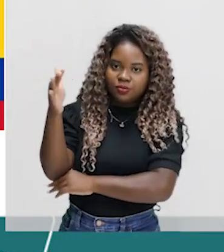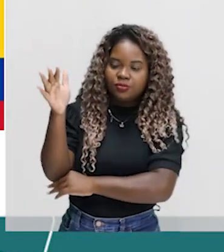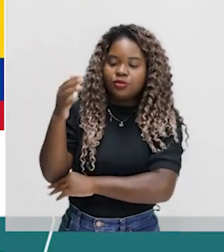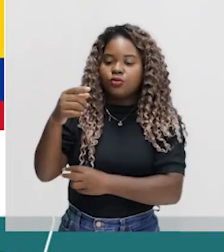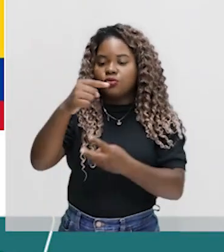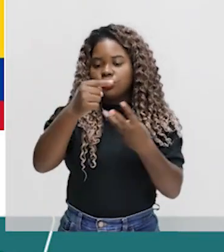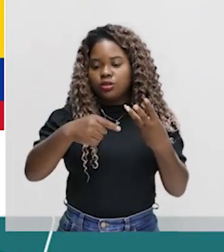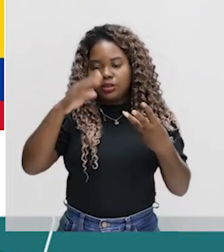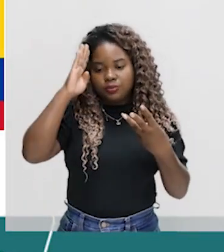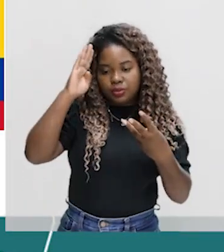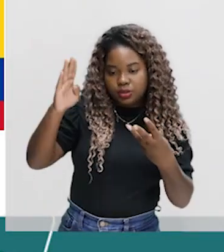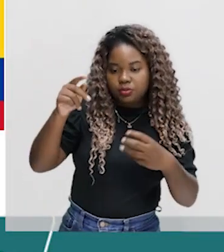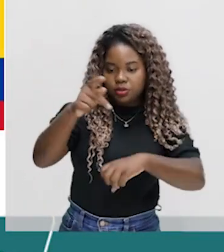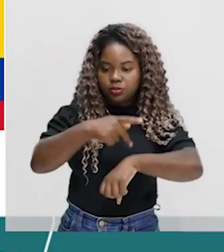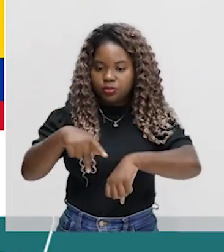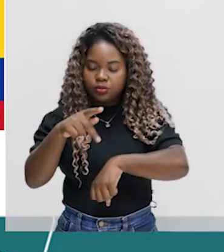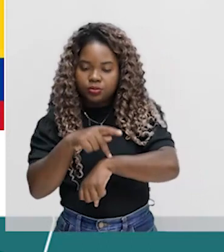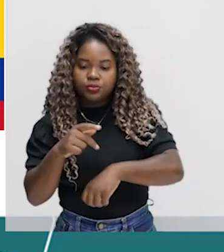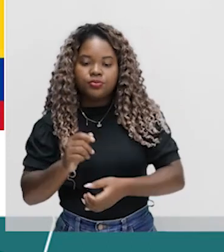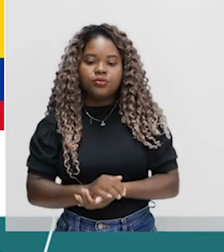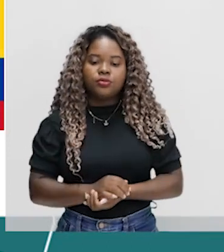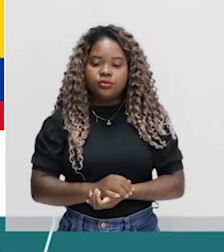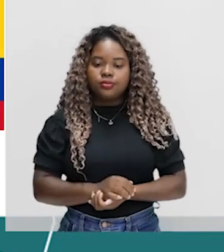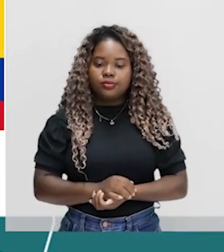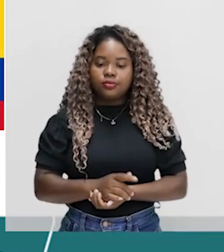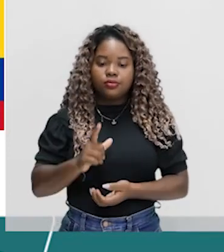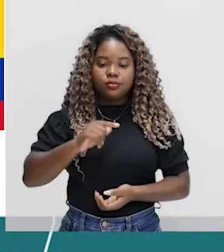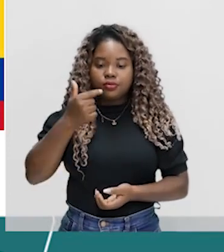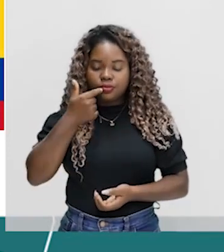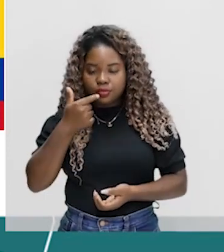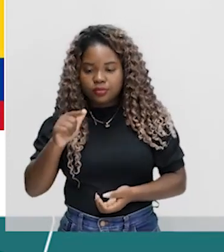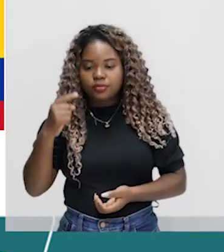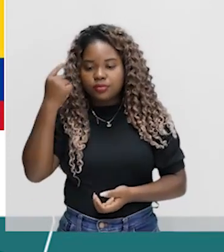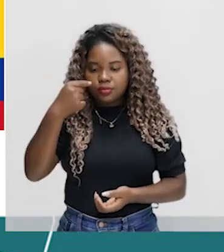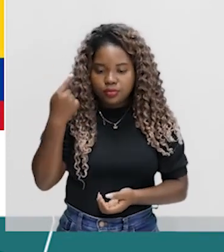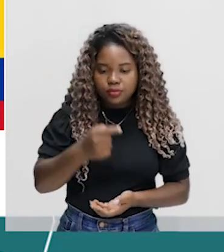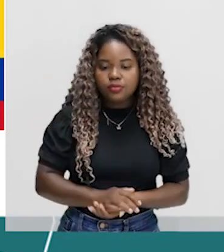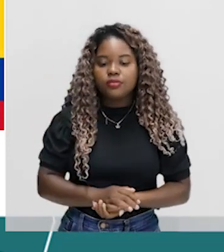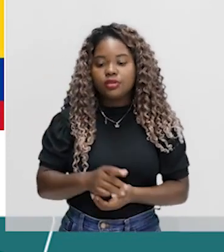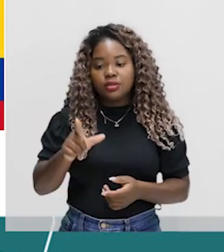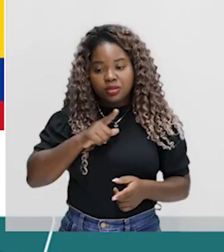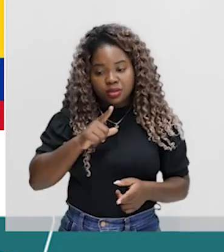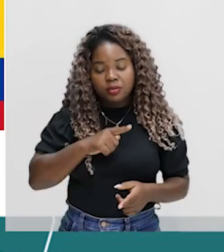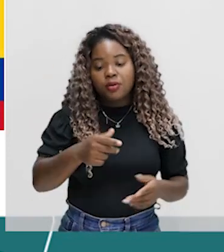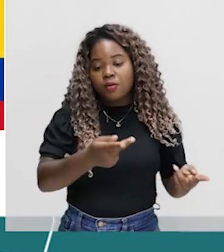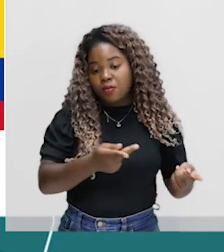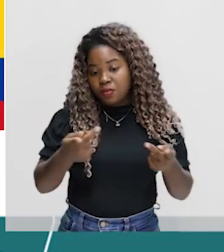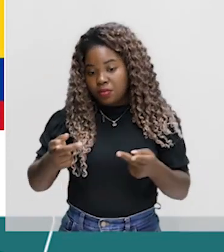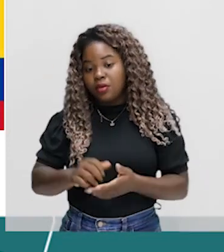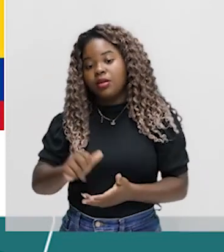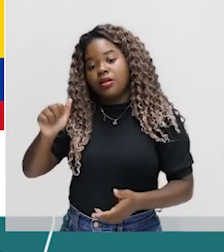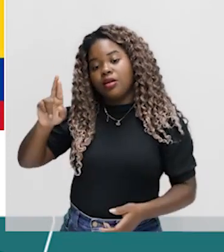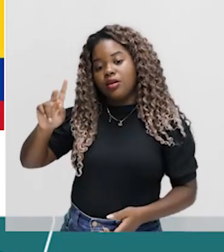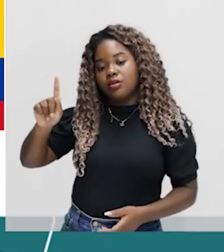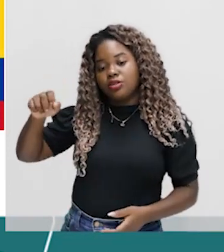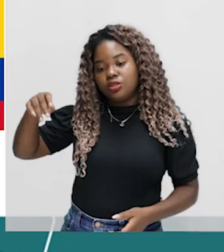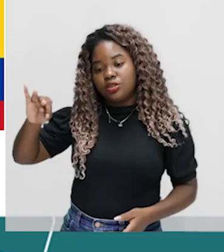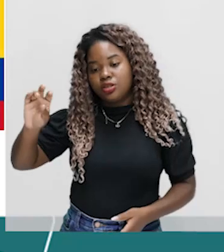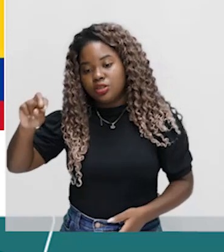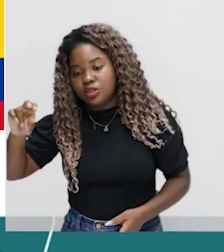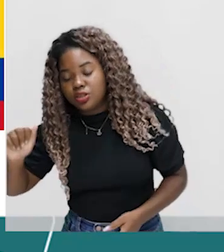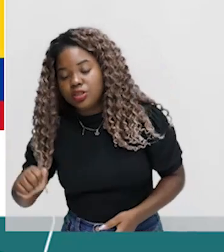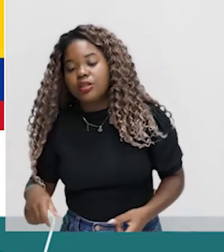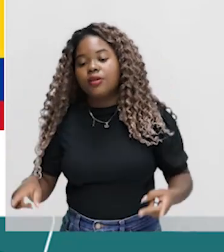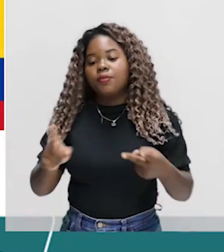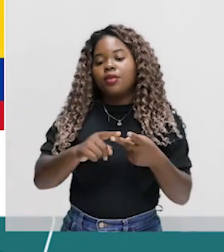6 principais países que falam o espanhol e que são nossos vizinhos, né? A Argentina, a Espanha,